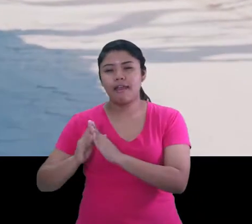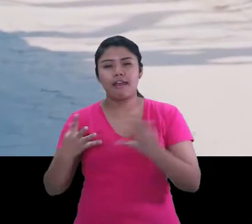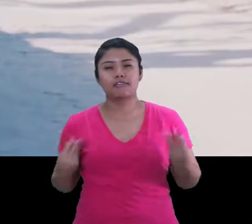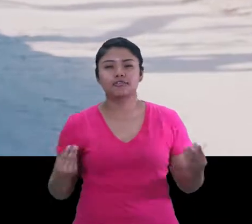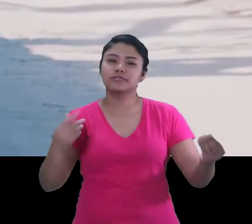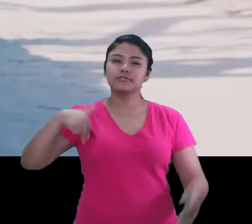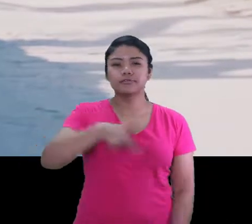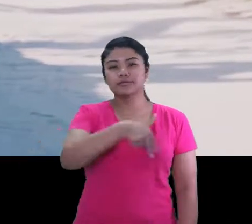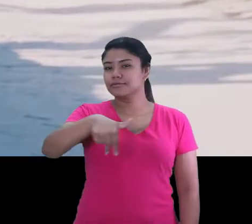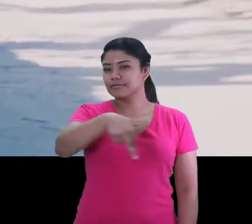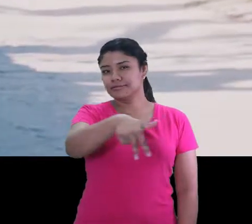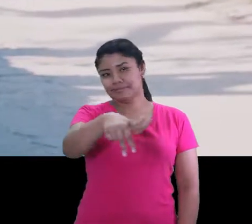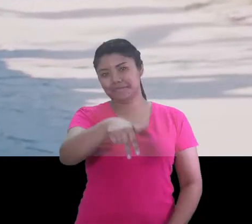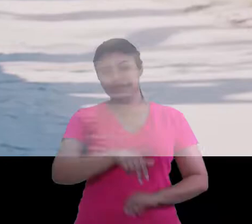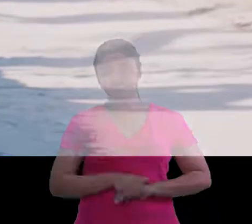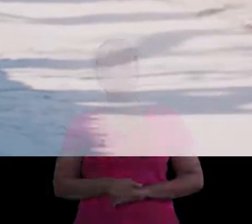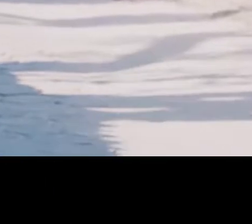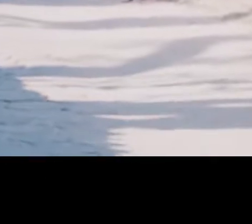tem um monte de casa.